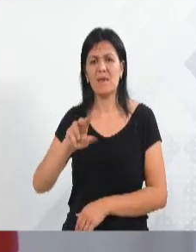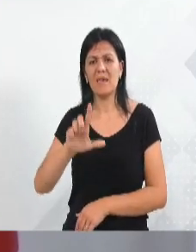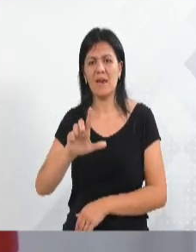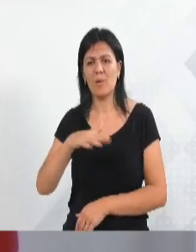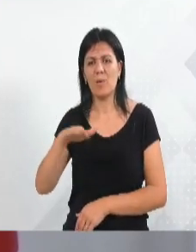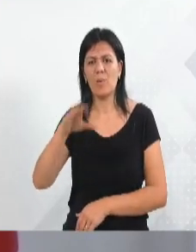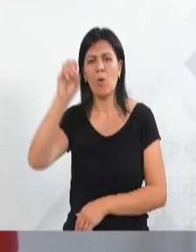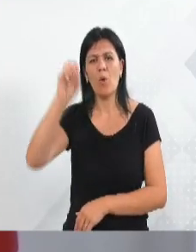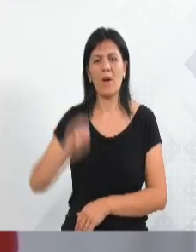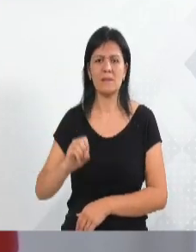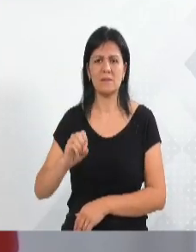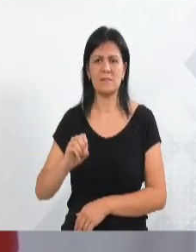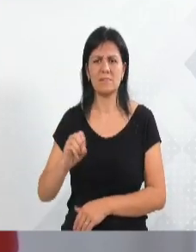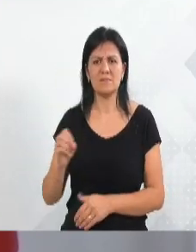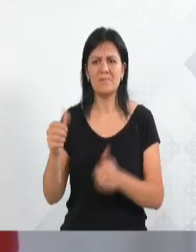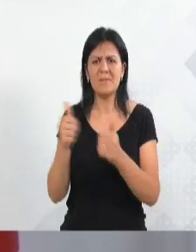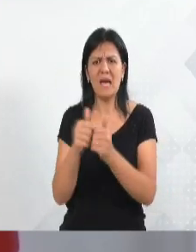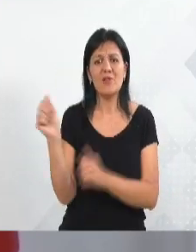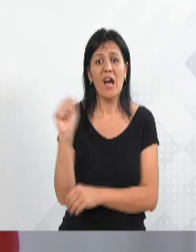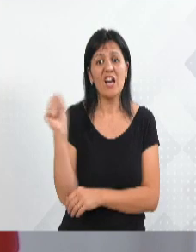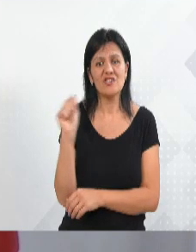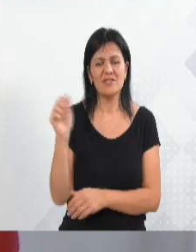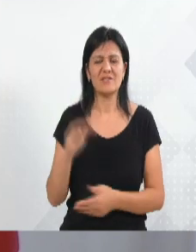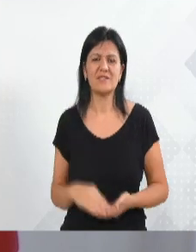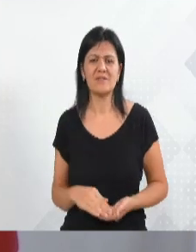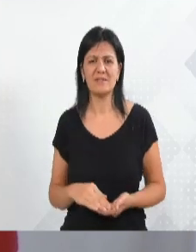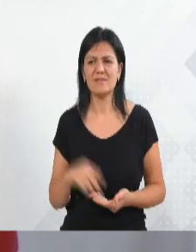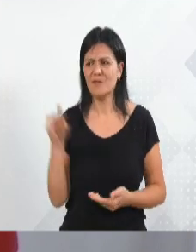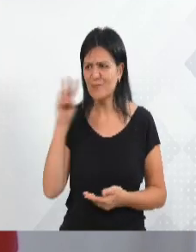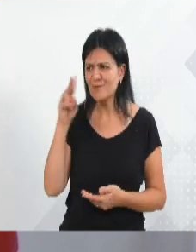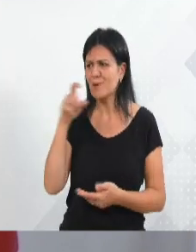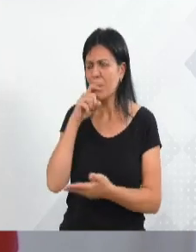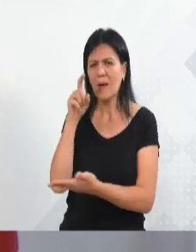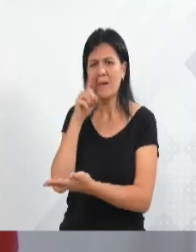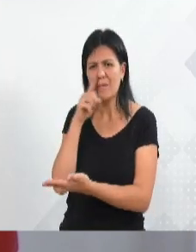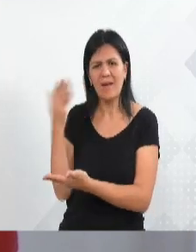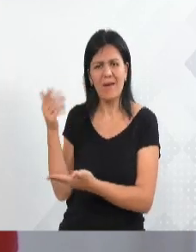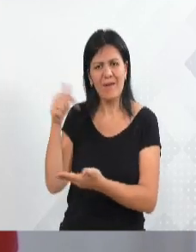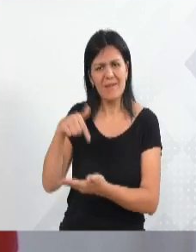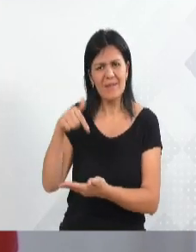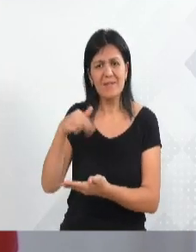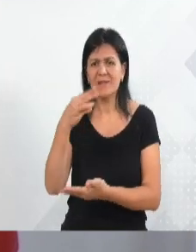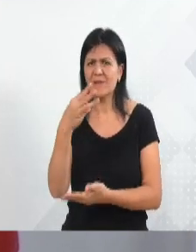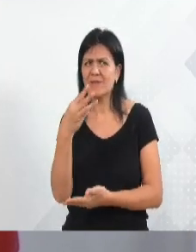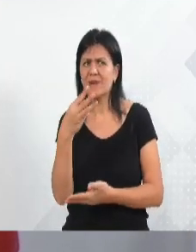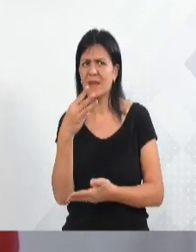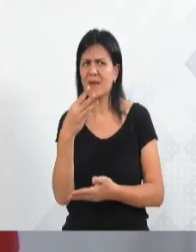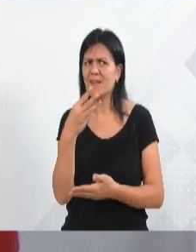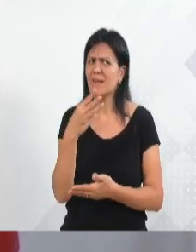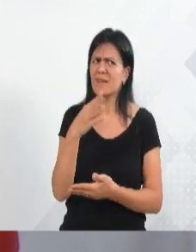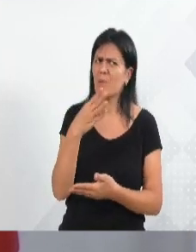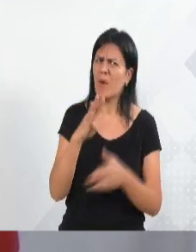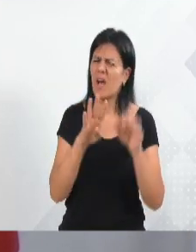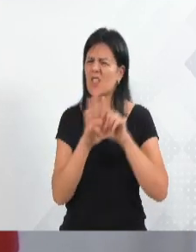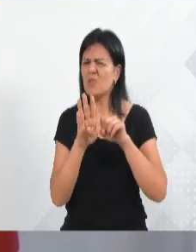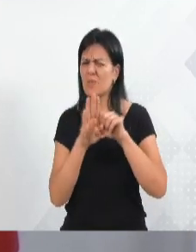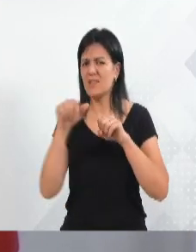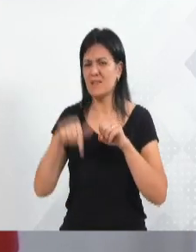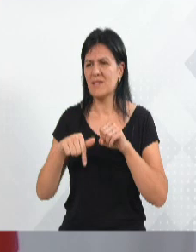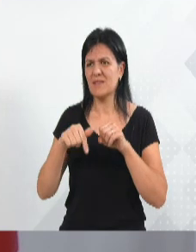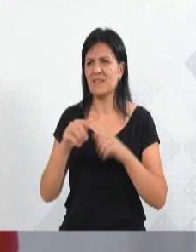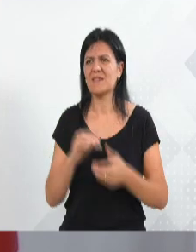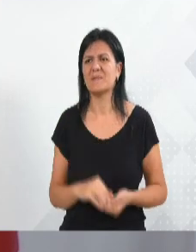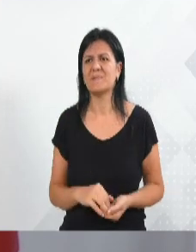Argentina. Então, os meus pais, meu pai e minha mãe estavam aqui, vocês viram eles. Então, eles estão 3, 4 meses comigo aqui, 3, 4 meses no oeste.